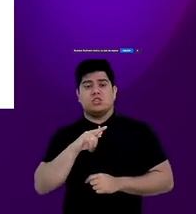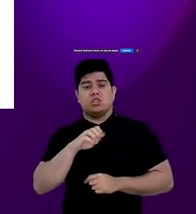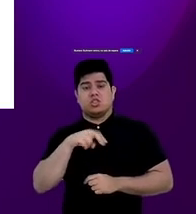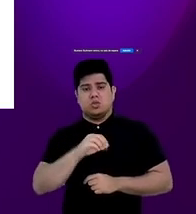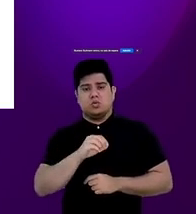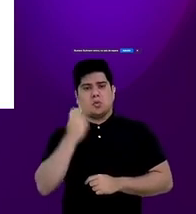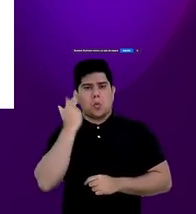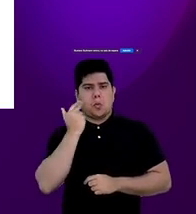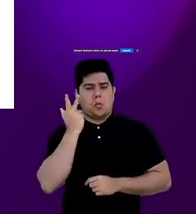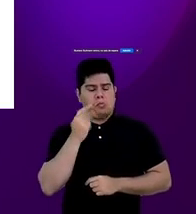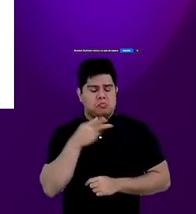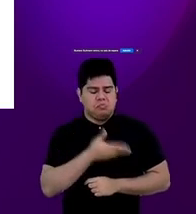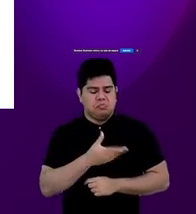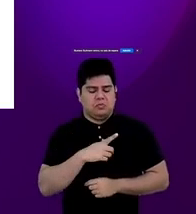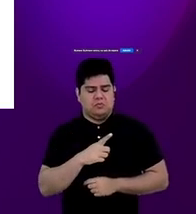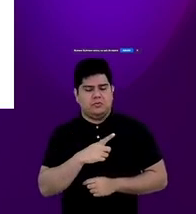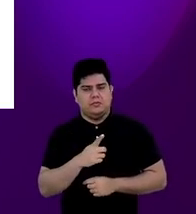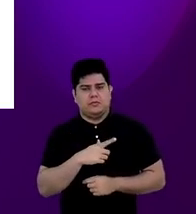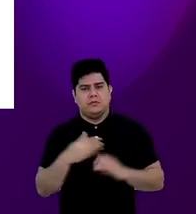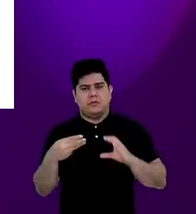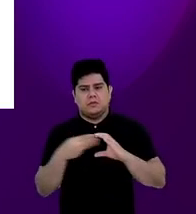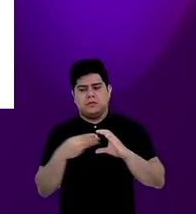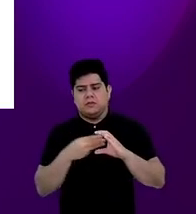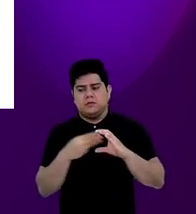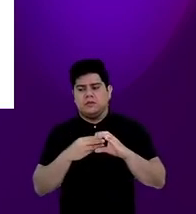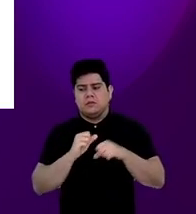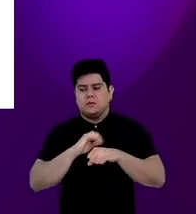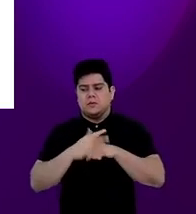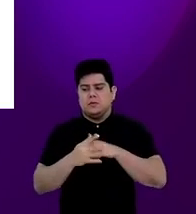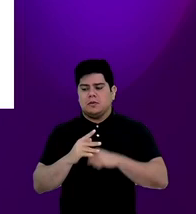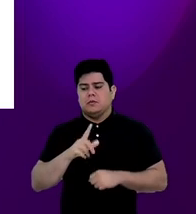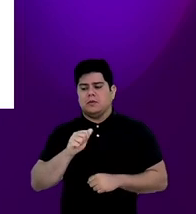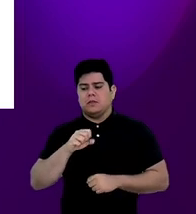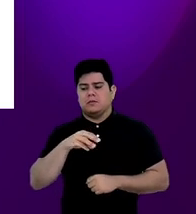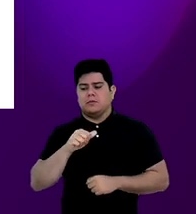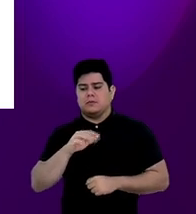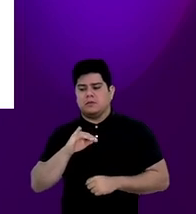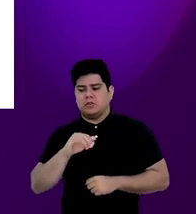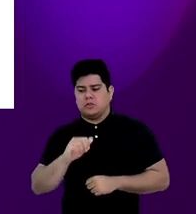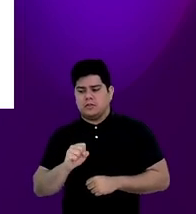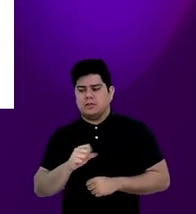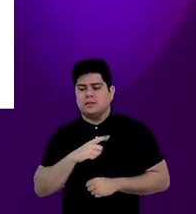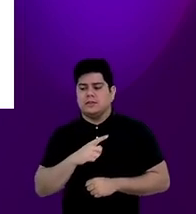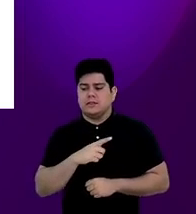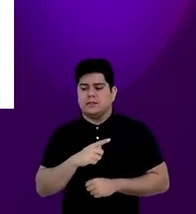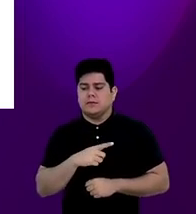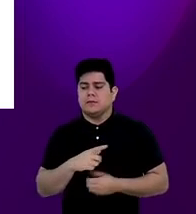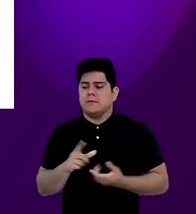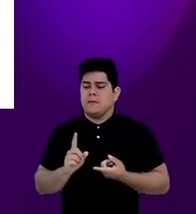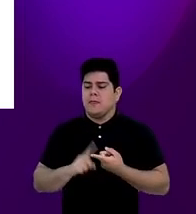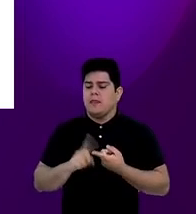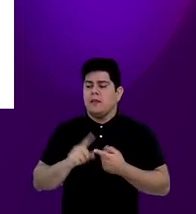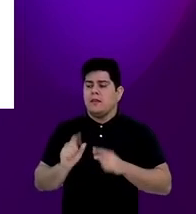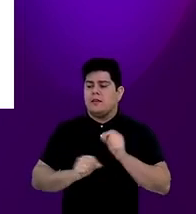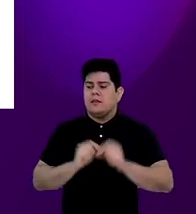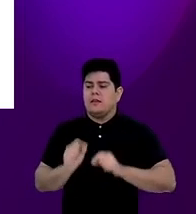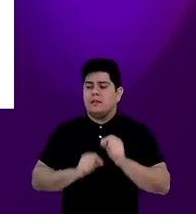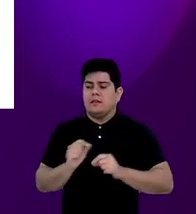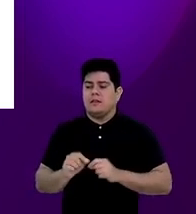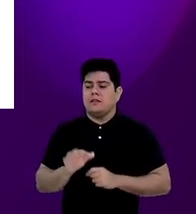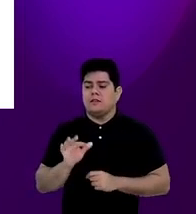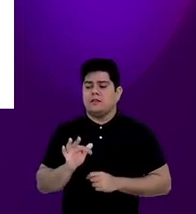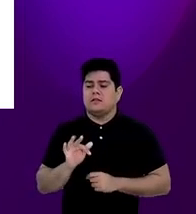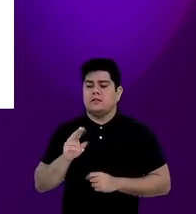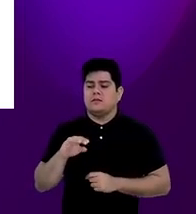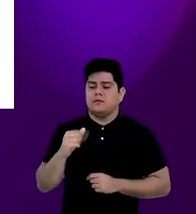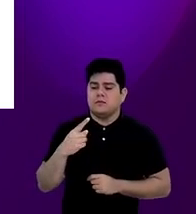normal, expresso nas células plasmáticas maduras e no mieloma, e se presta a essa função de